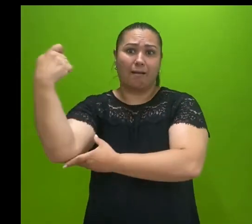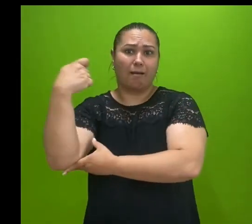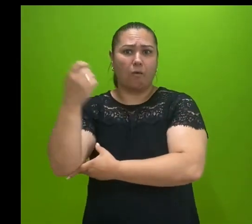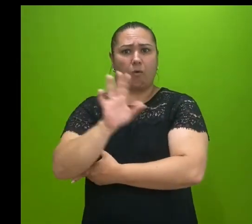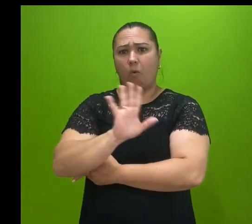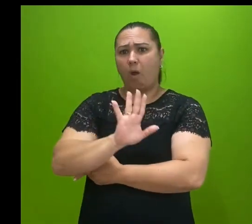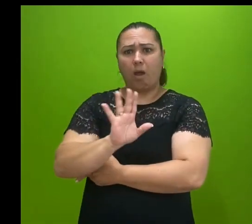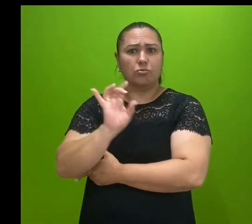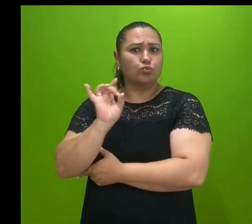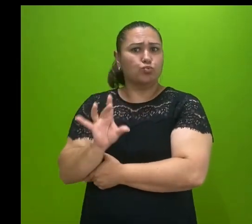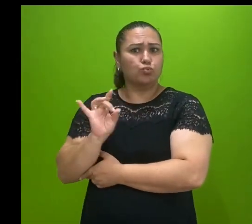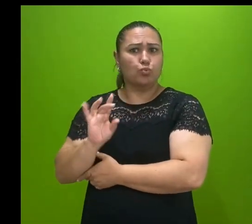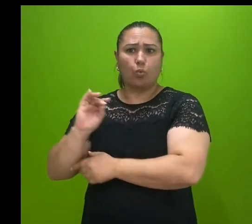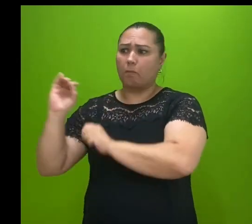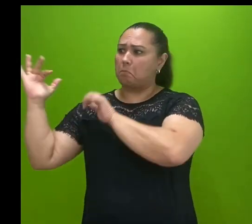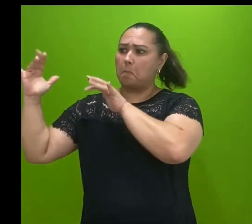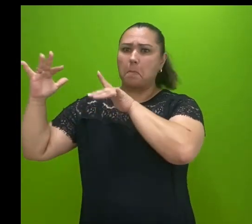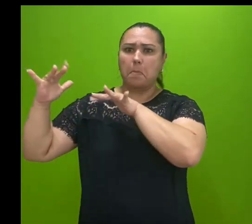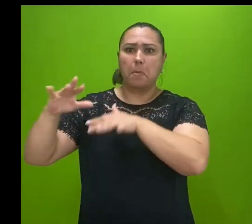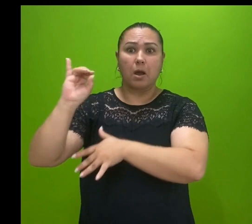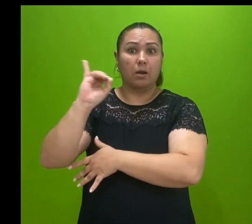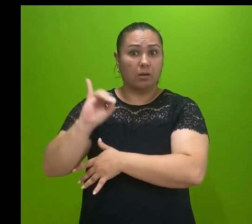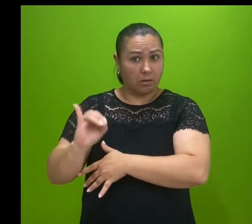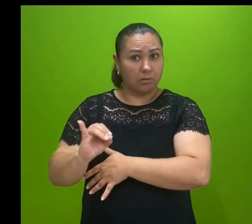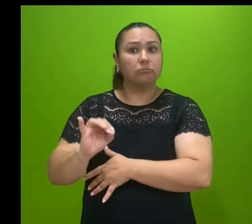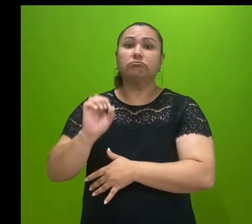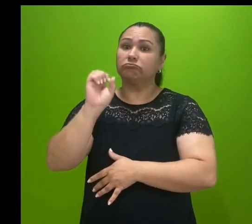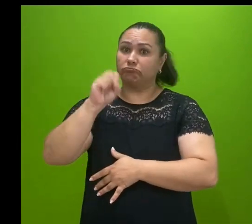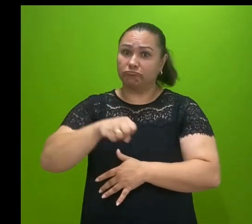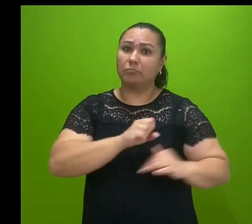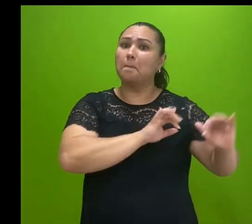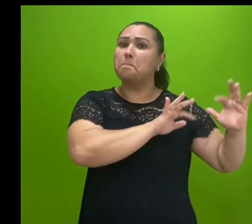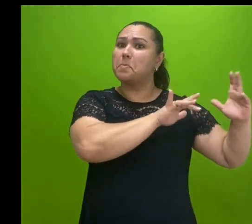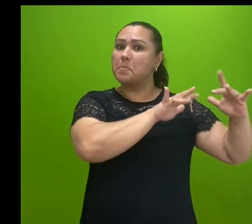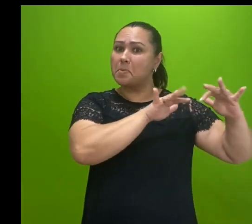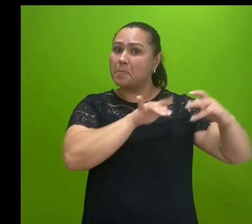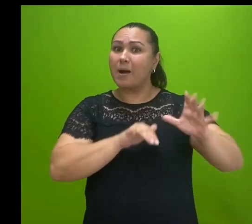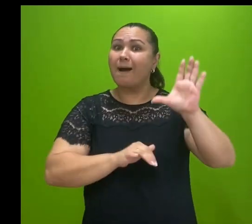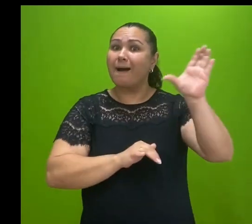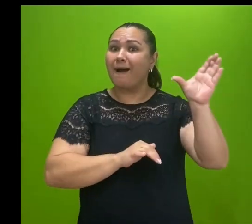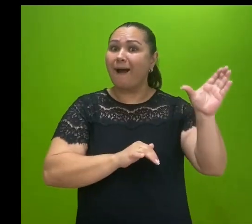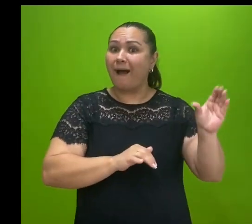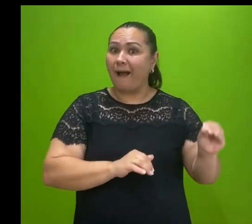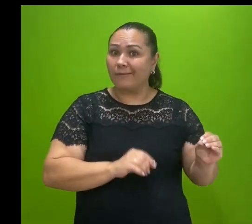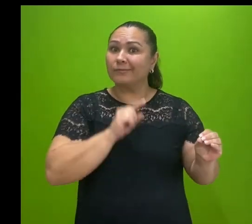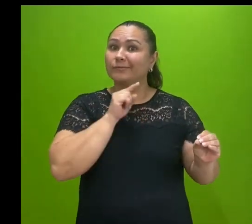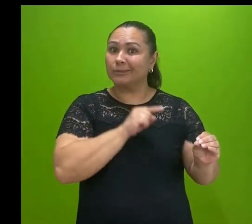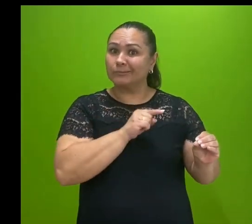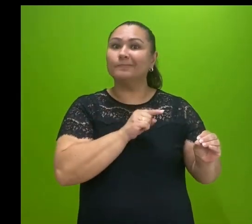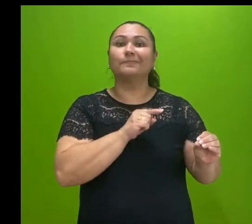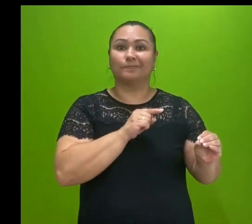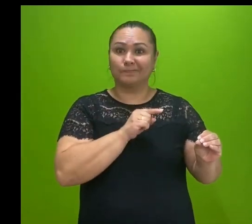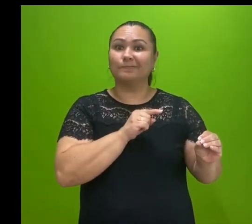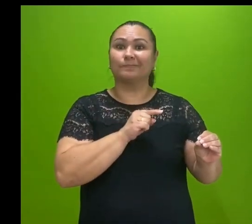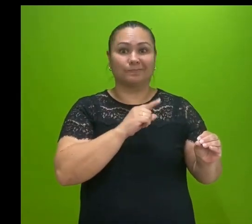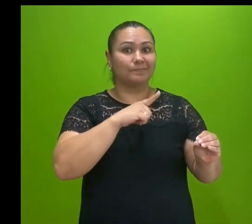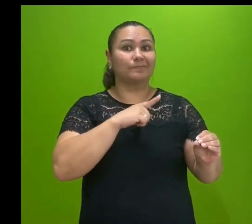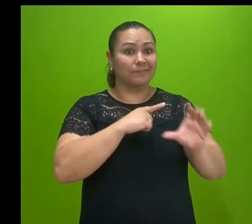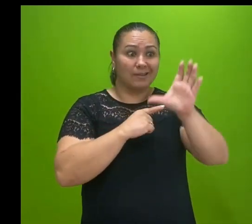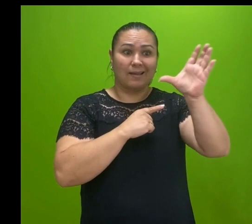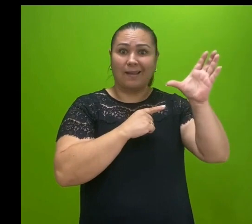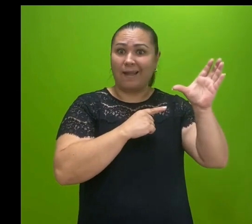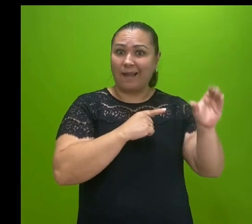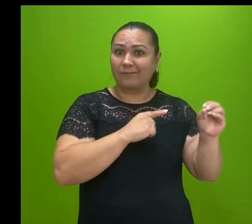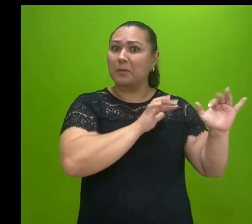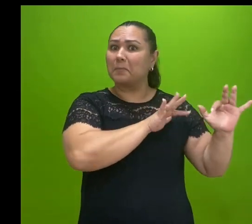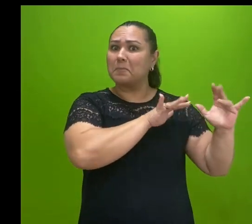Gaúcha também não é apenas de colonização italiana, mas muito de colonização